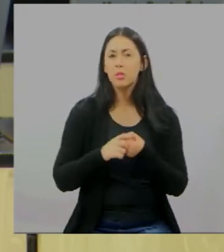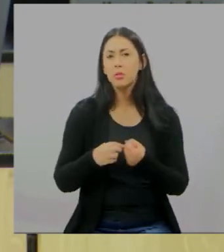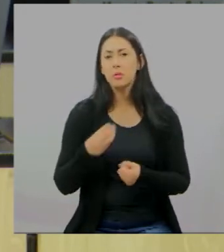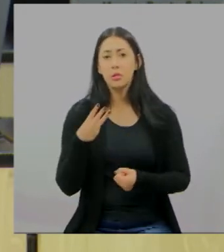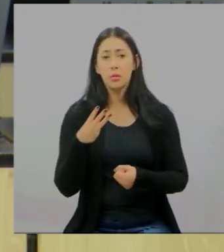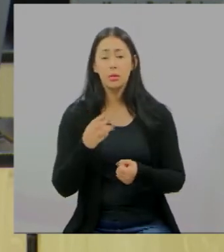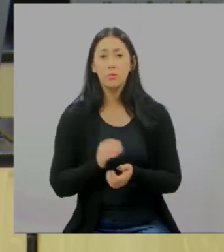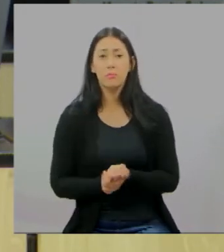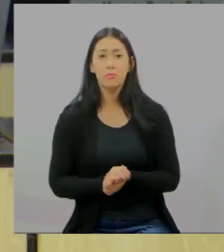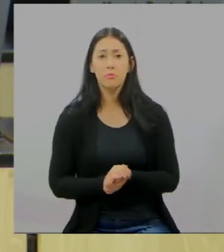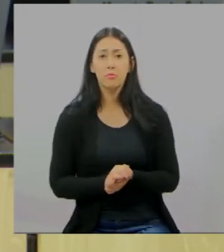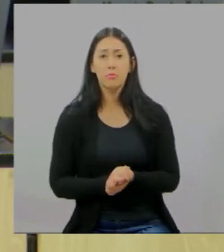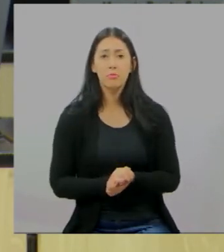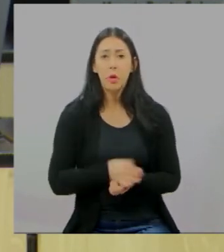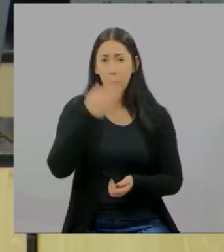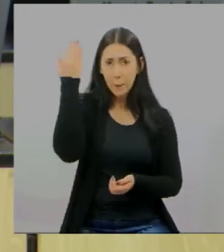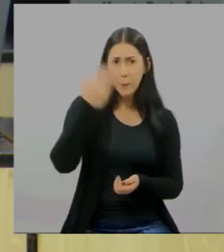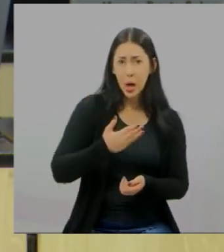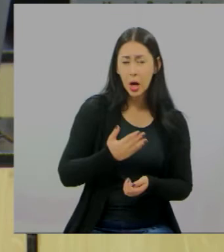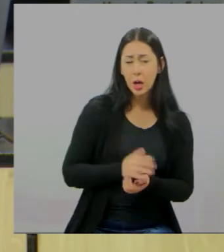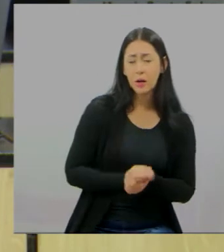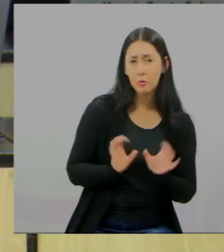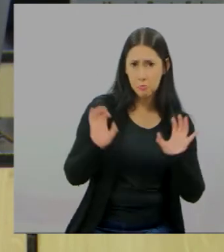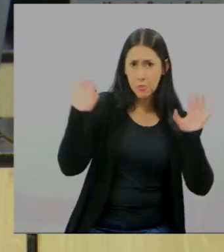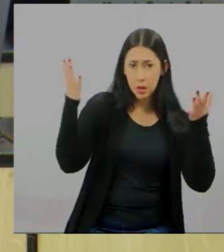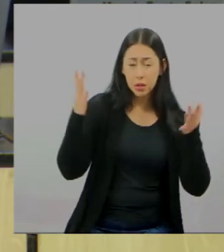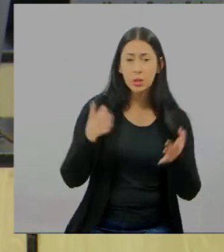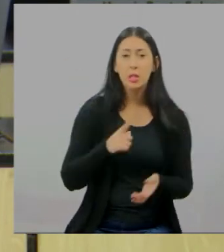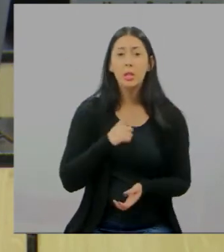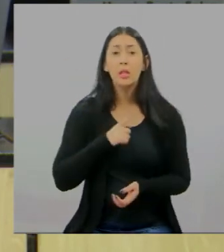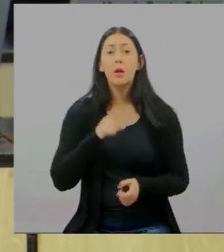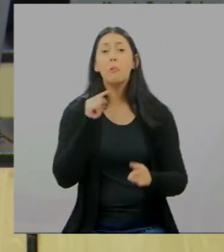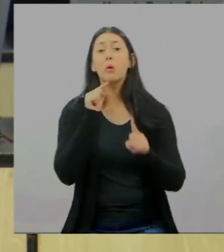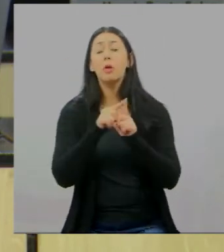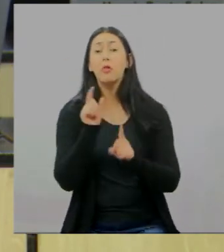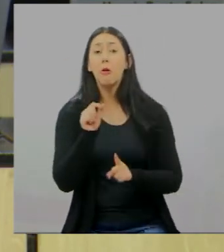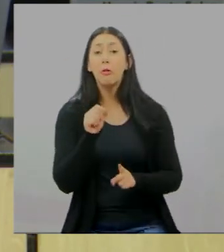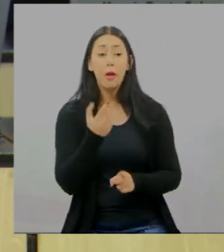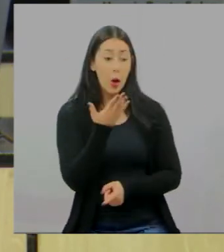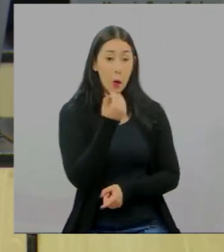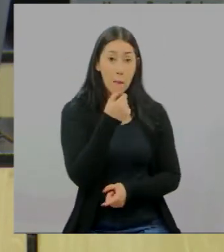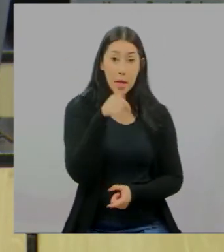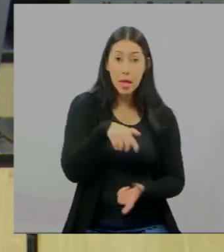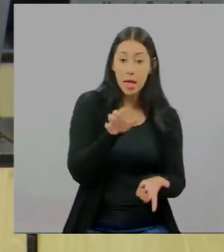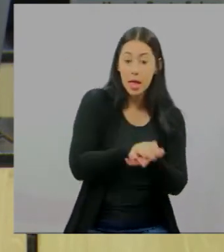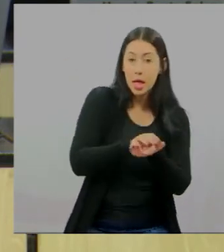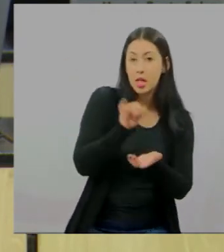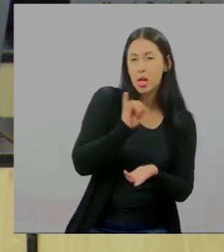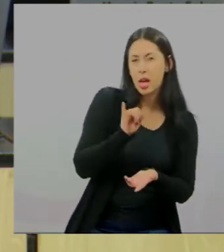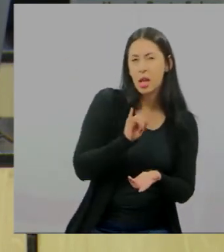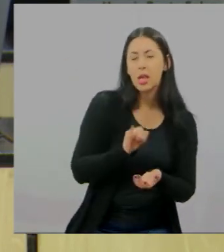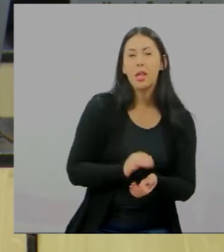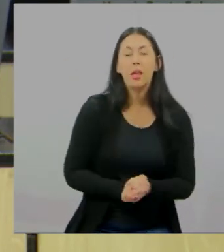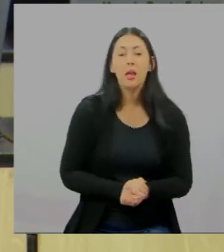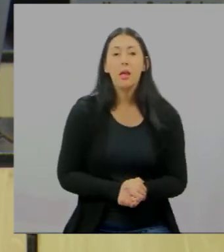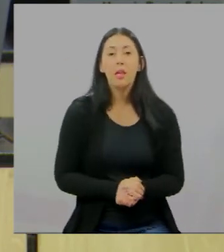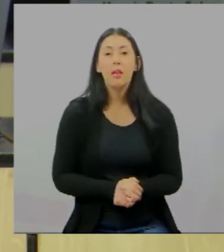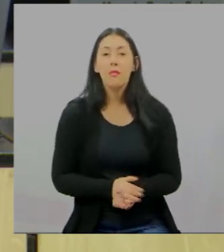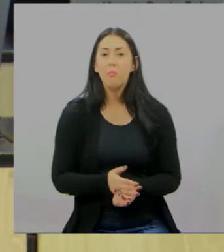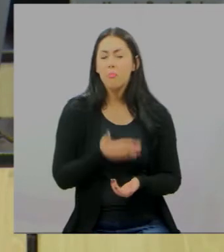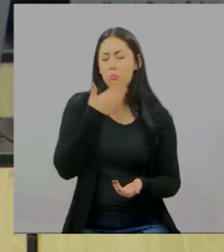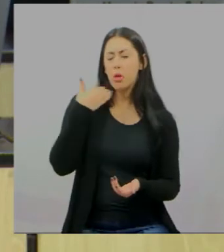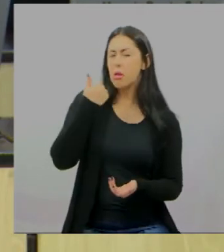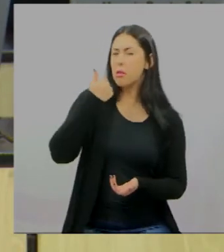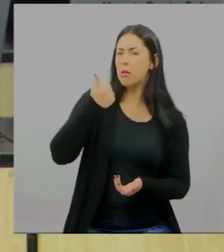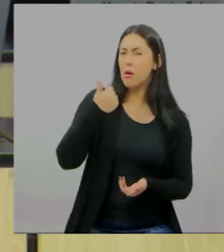Petiscos de Boteco tem por objetivo fundamental valorizar a culinária popular e fortalecer o setor de bares e restaurantes do município,